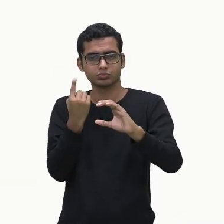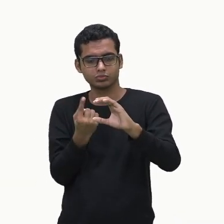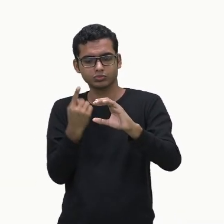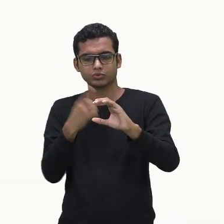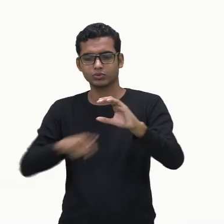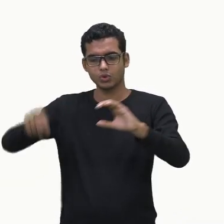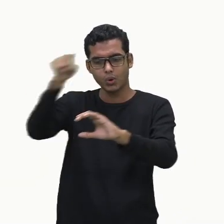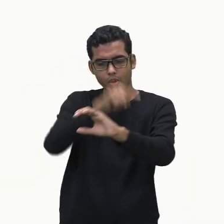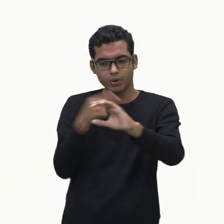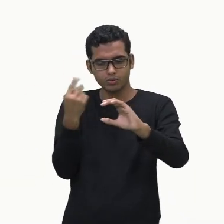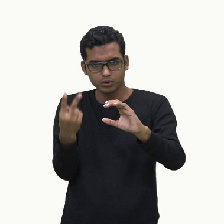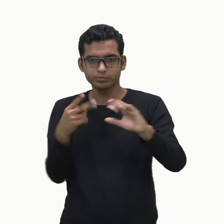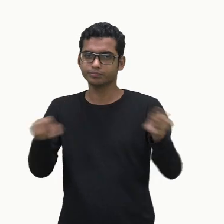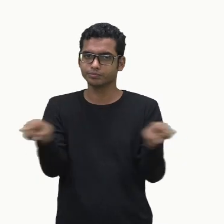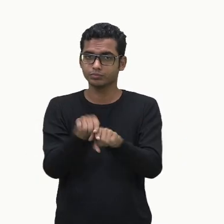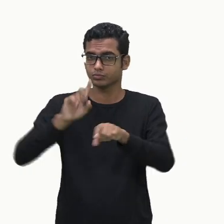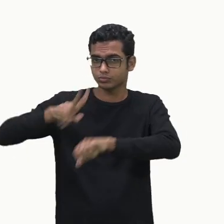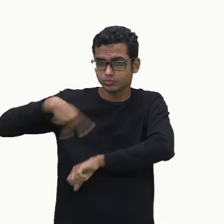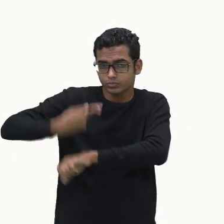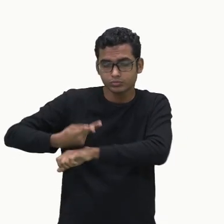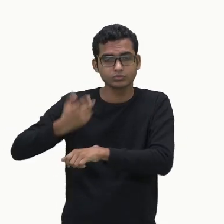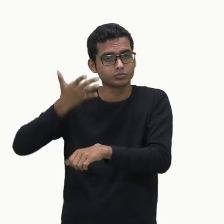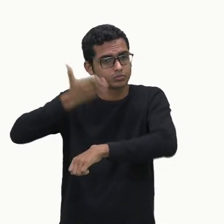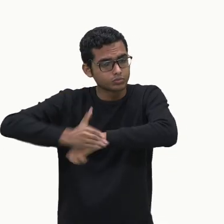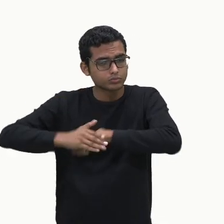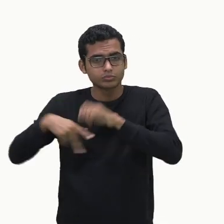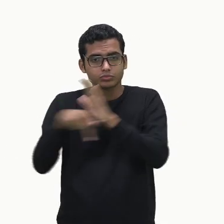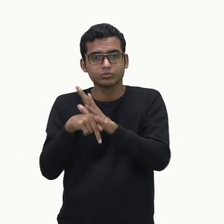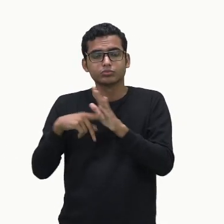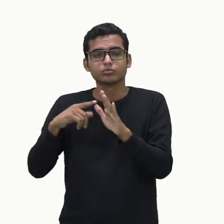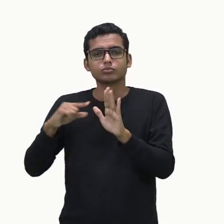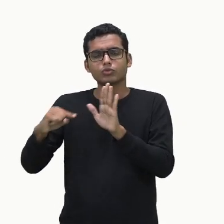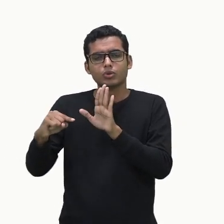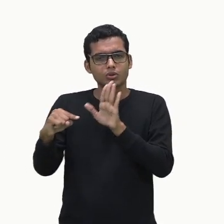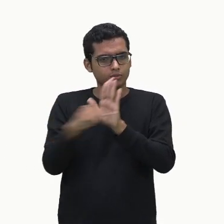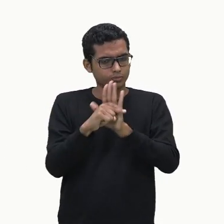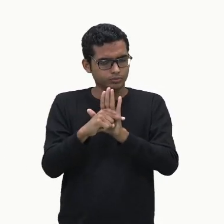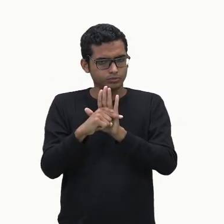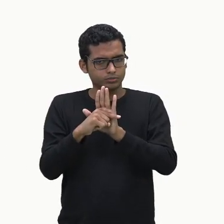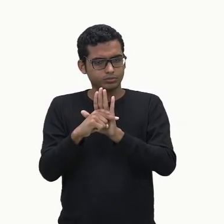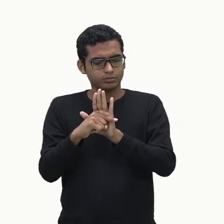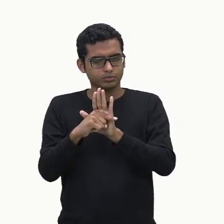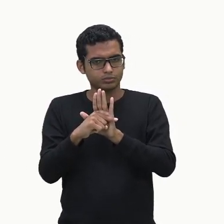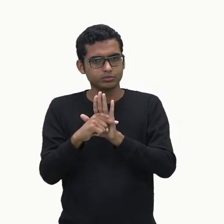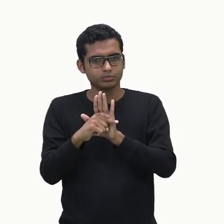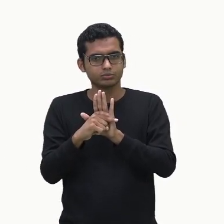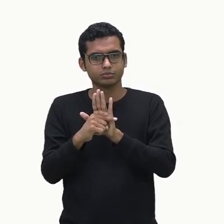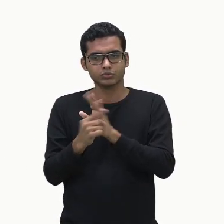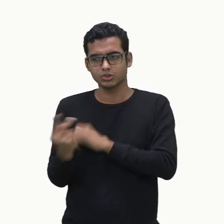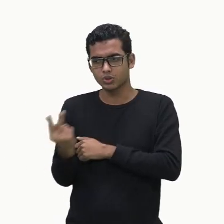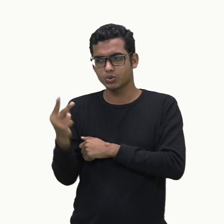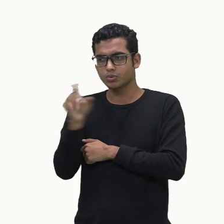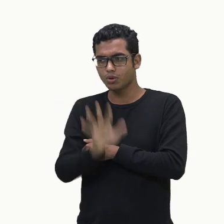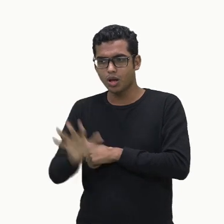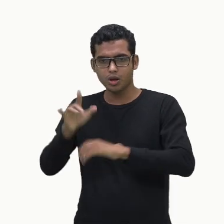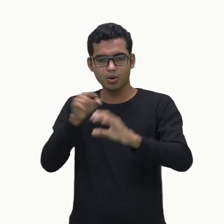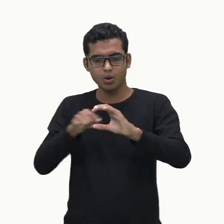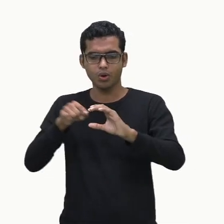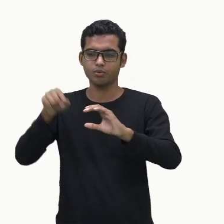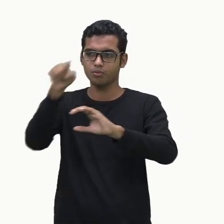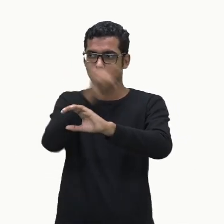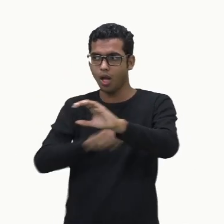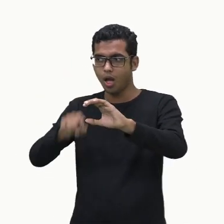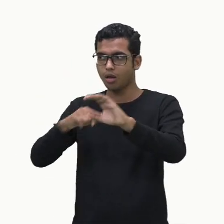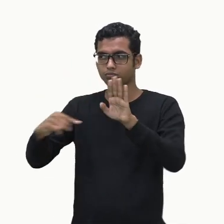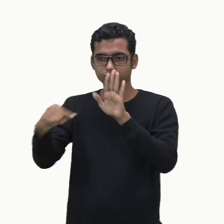2, e aí depois aplica a subtração, tá, das duas áreas. Quando a gente subtrai as duas